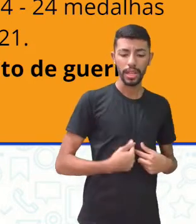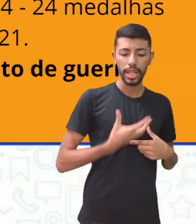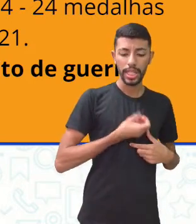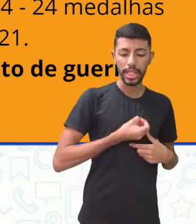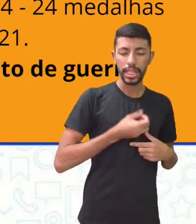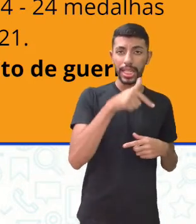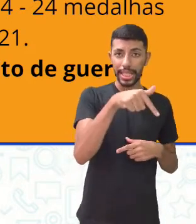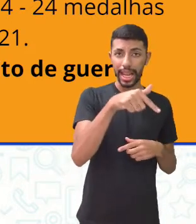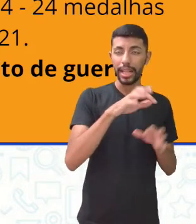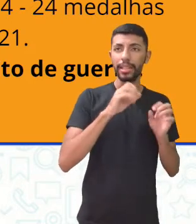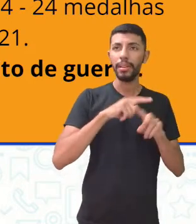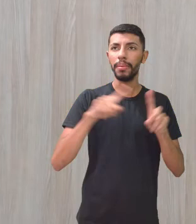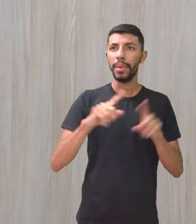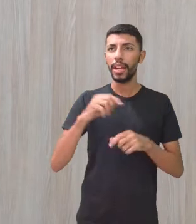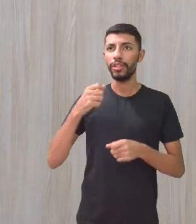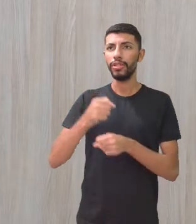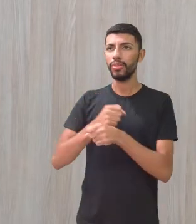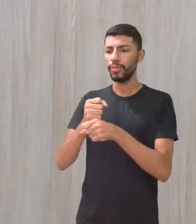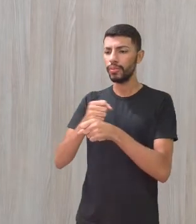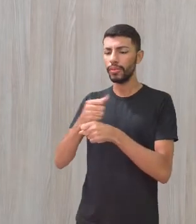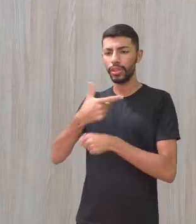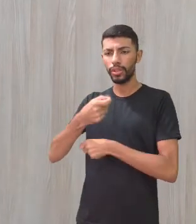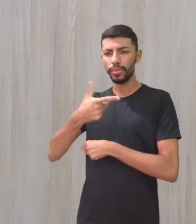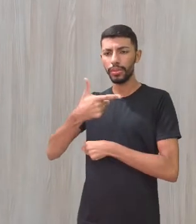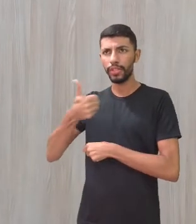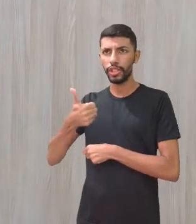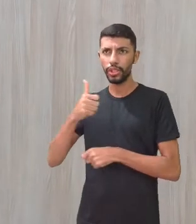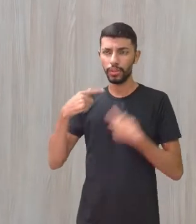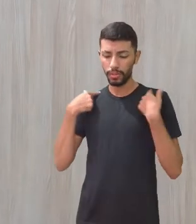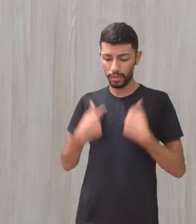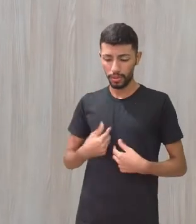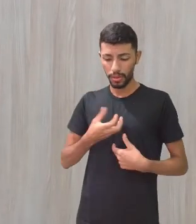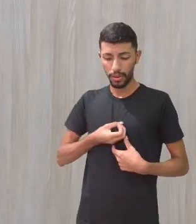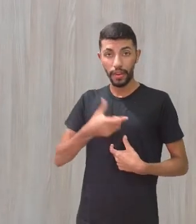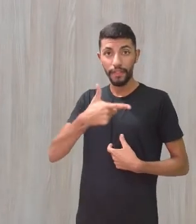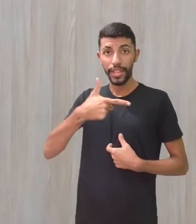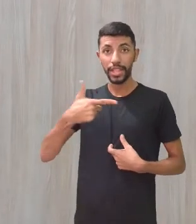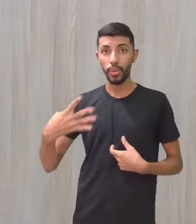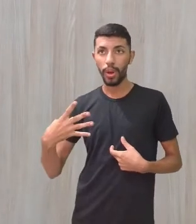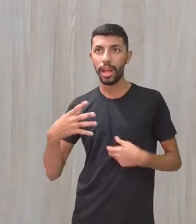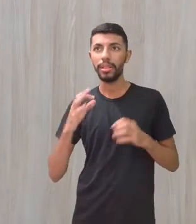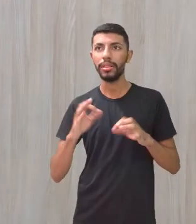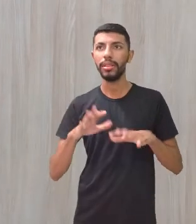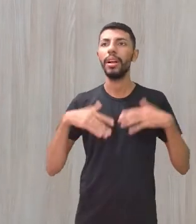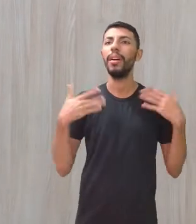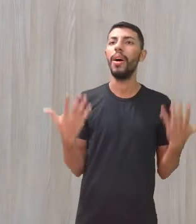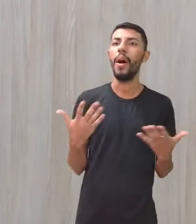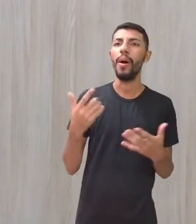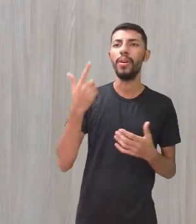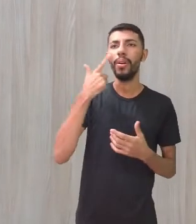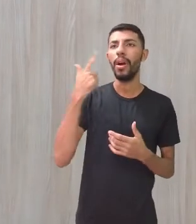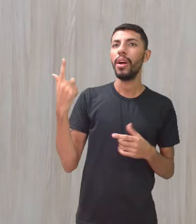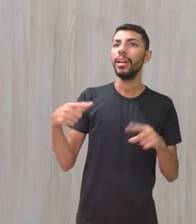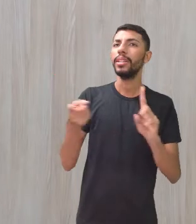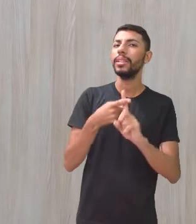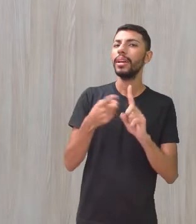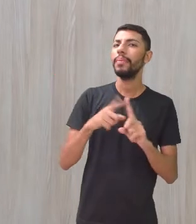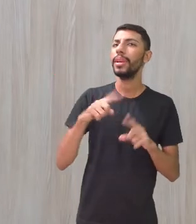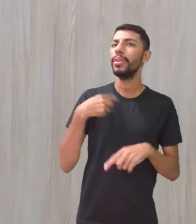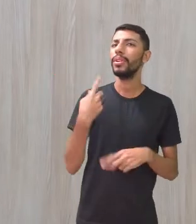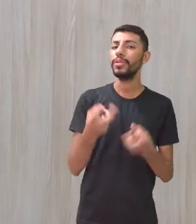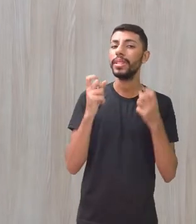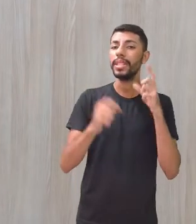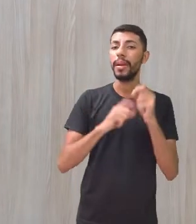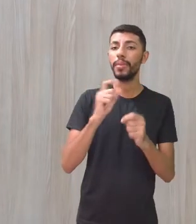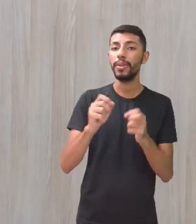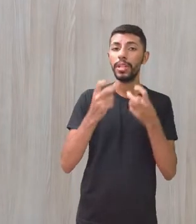coisa interessante, que é a presença de um grito de guerra, coisa que não havia no primeiro cartaz do cinema. Então é esse espírito esportivo